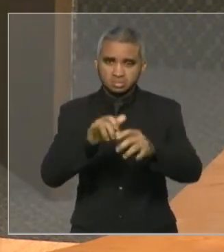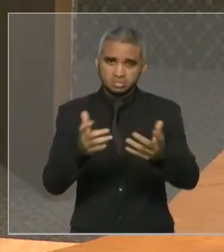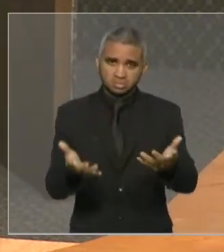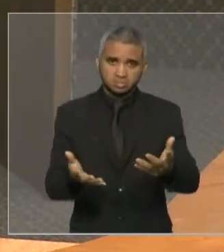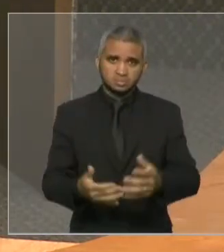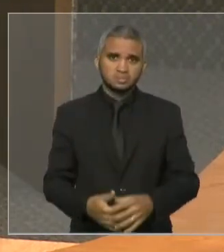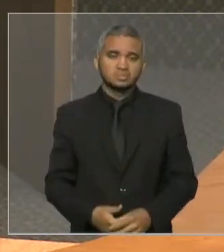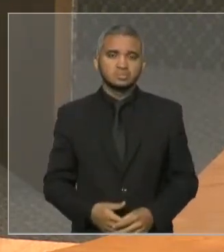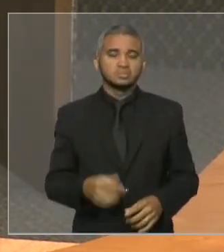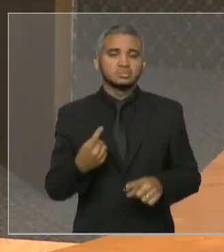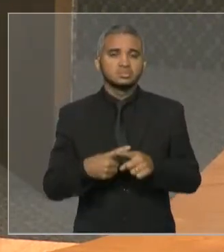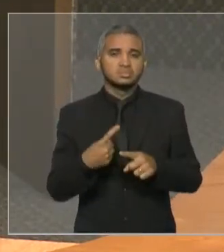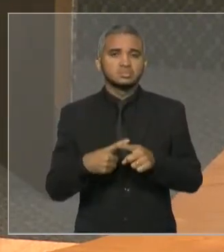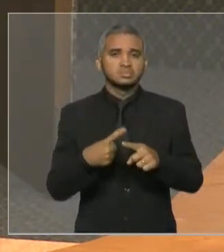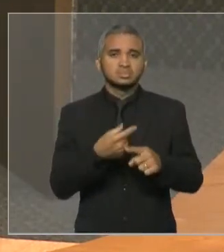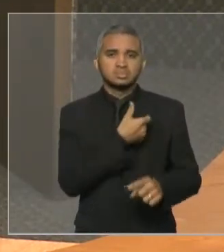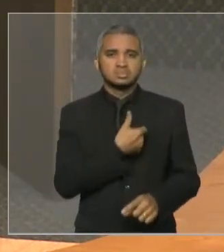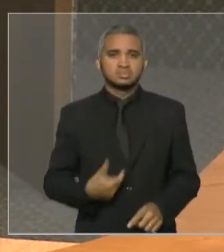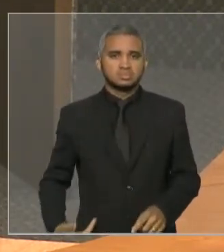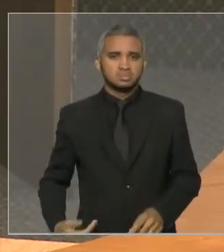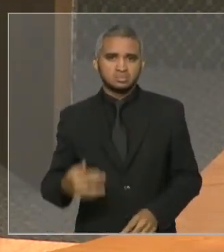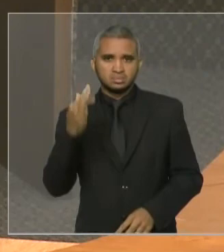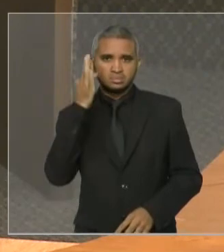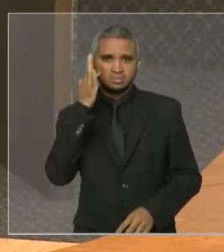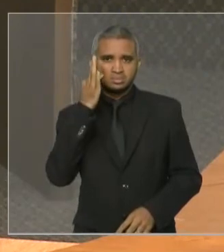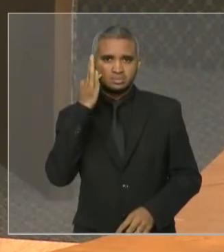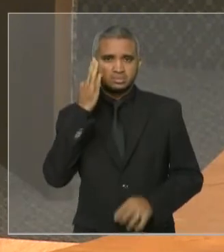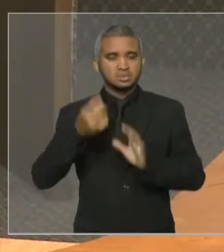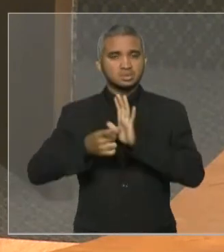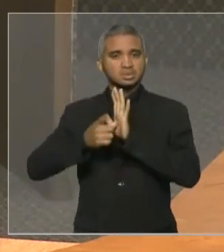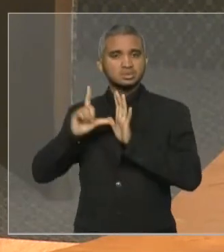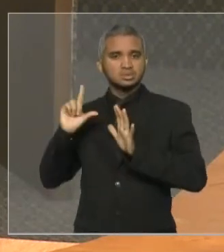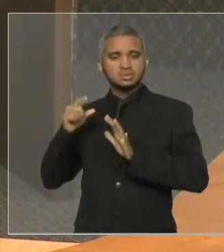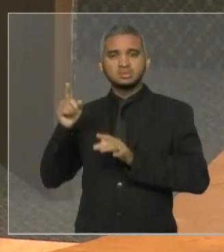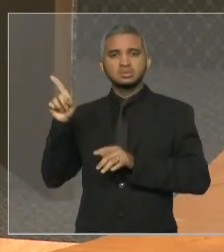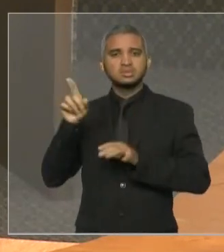durante a eleição, não veio dizer para todos os maranhenses que iria aumentar os impostos